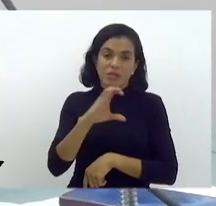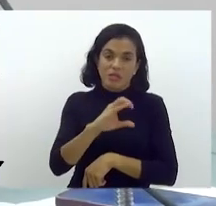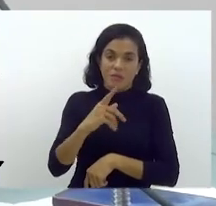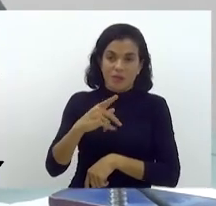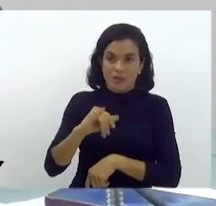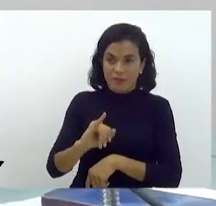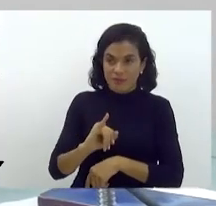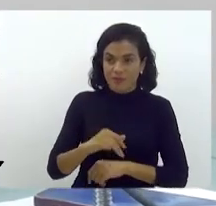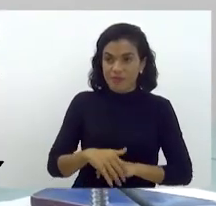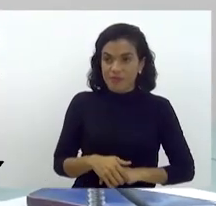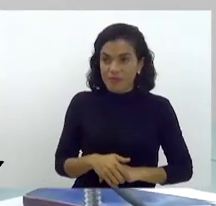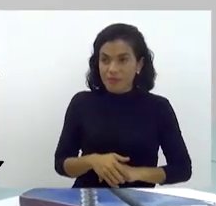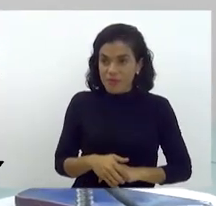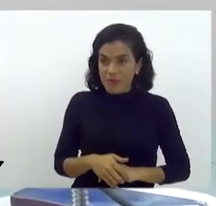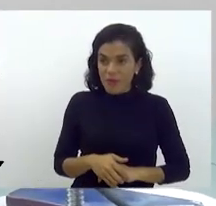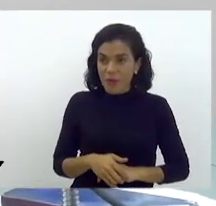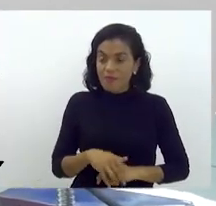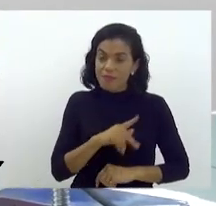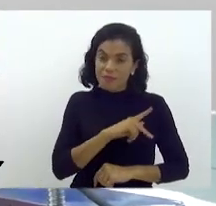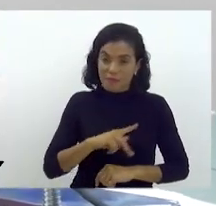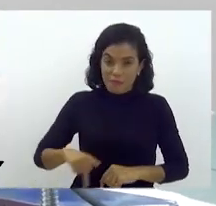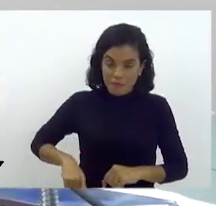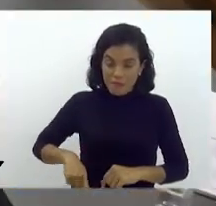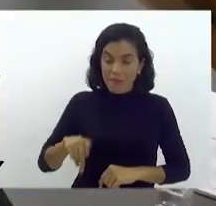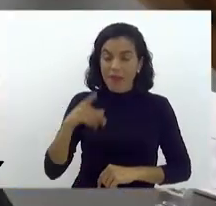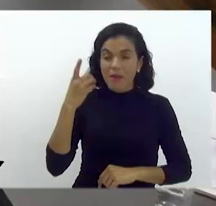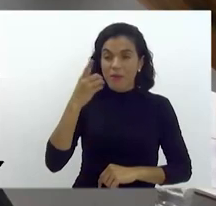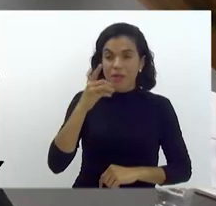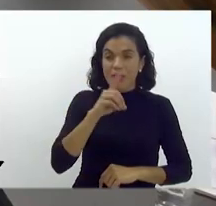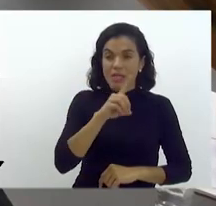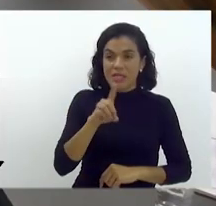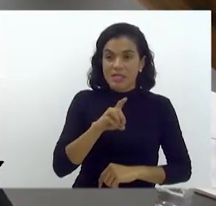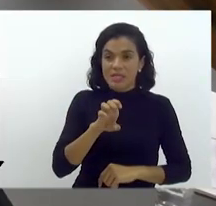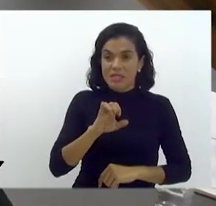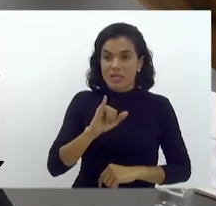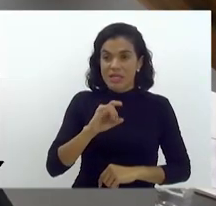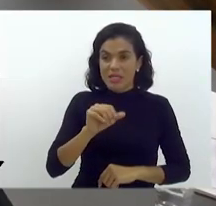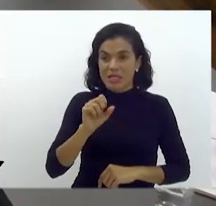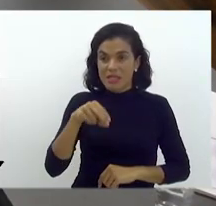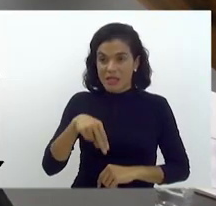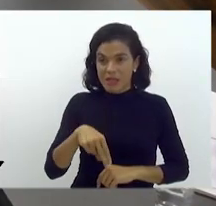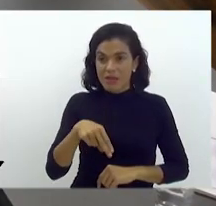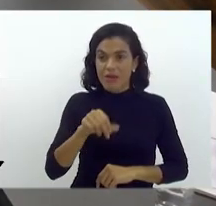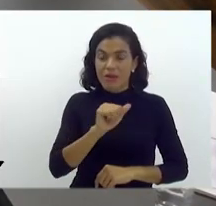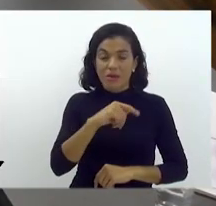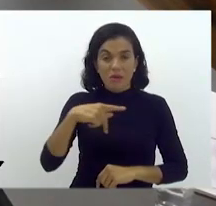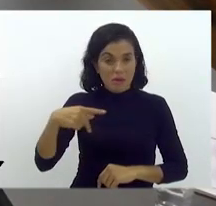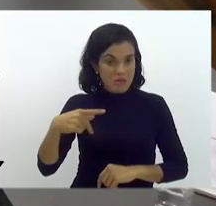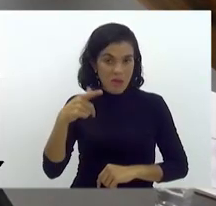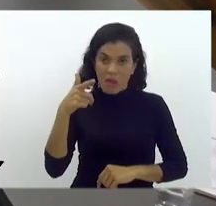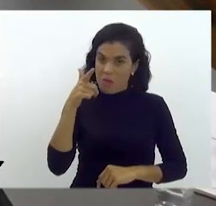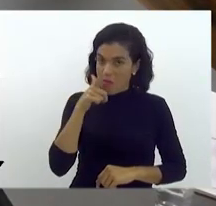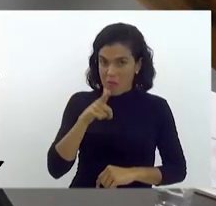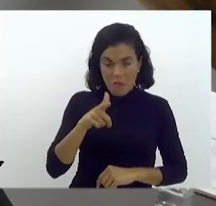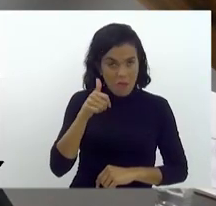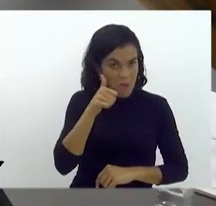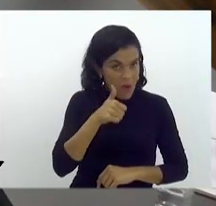deputada presente só para a gente a deputados aí Dan falou sobre o aplicativo da Maria da Penha muitas mulheres não não tem ideia